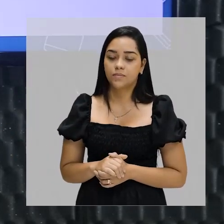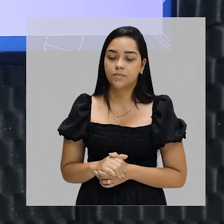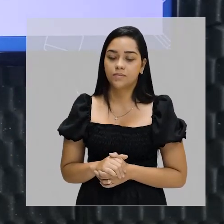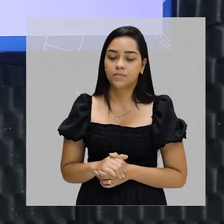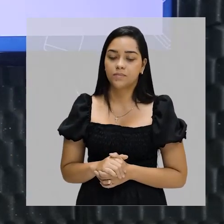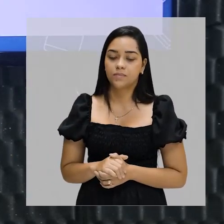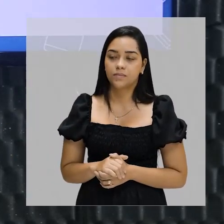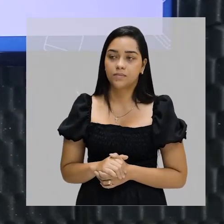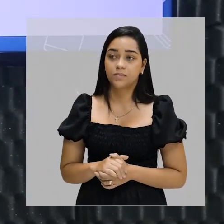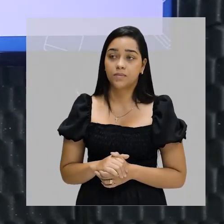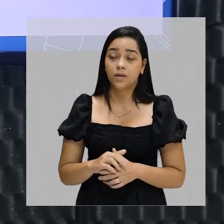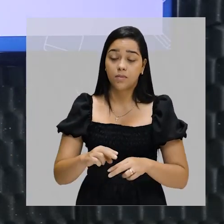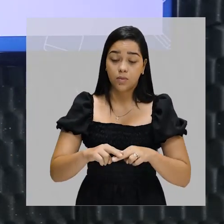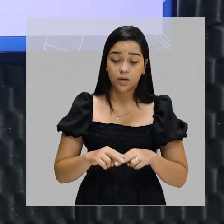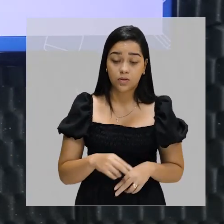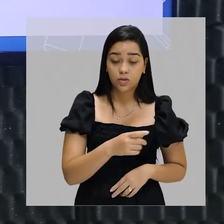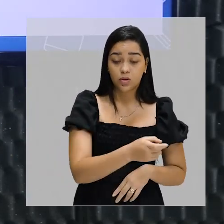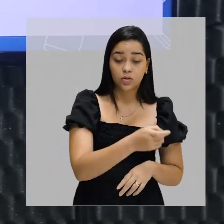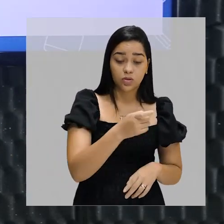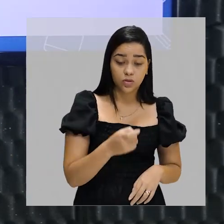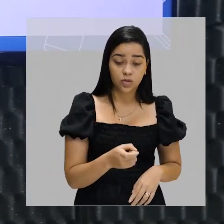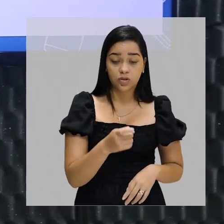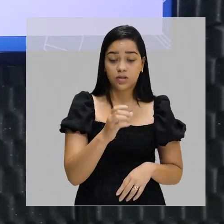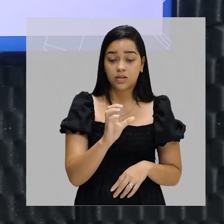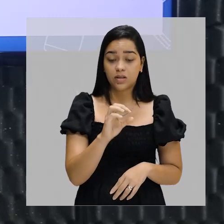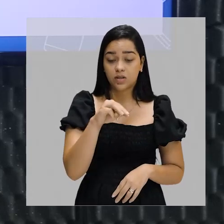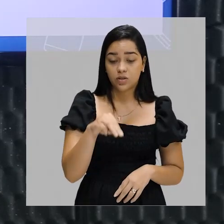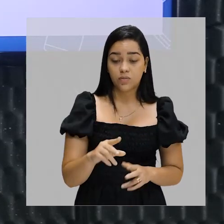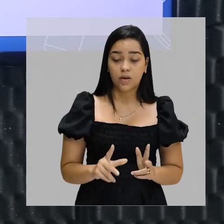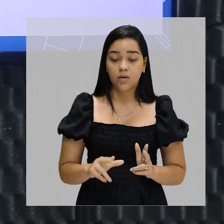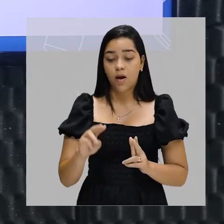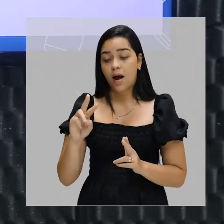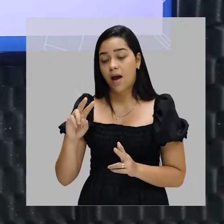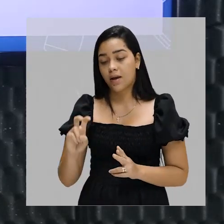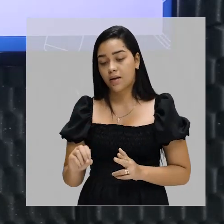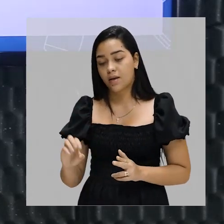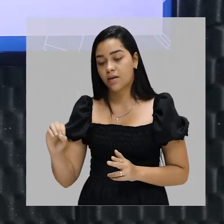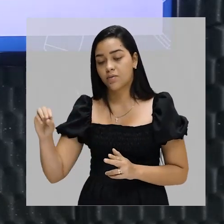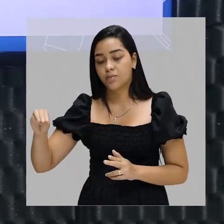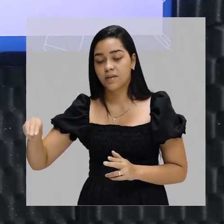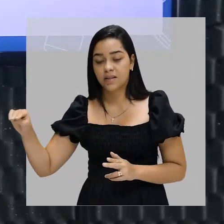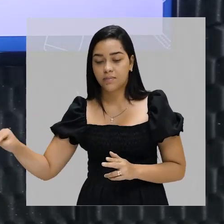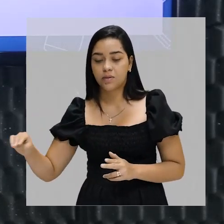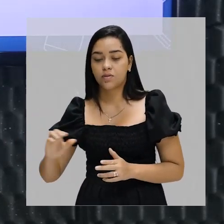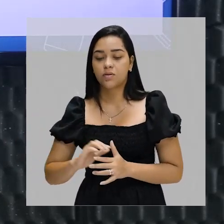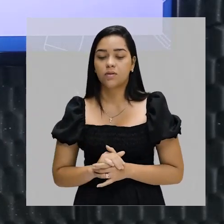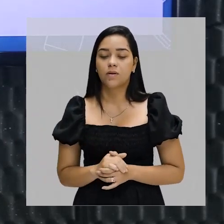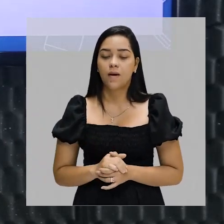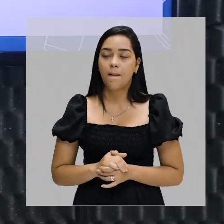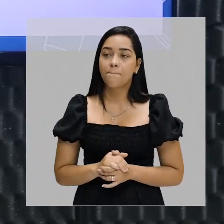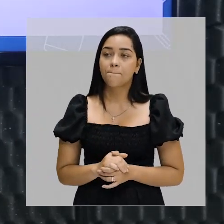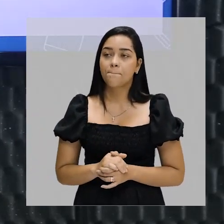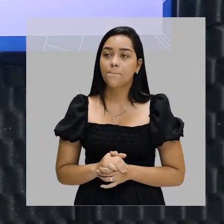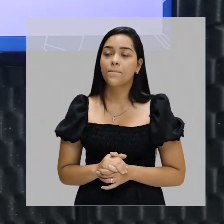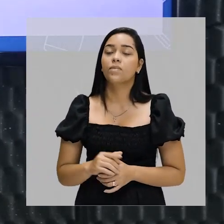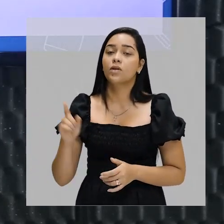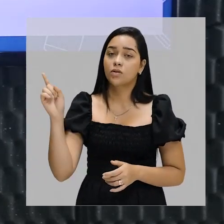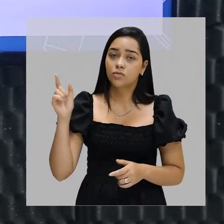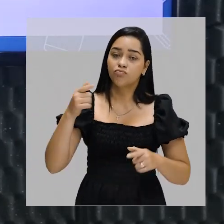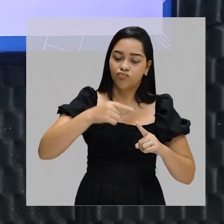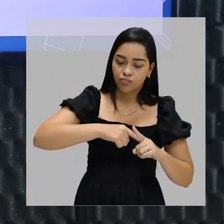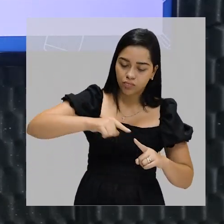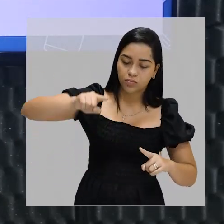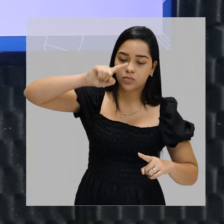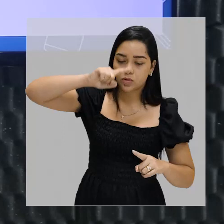milímetros. Portanto, x centímetros vai ser igual a 500 milímetros. Mais uma regra de